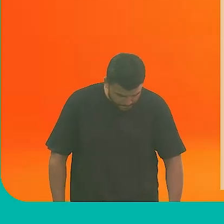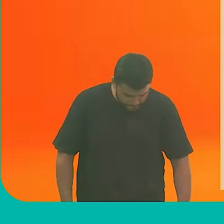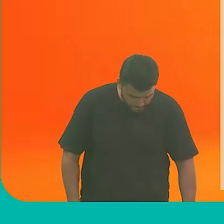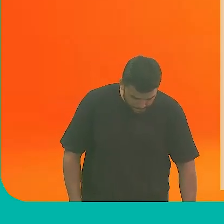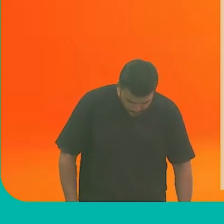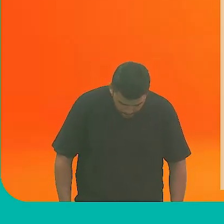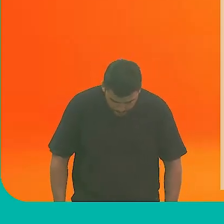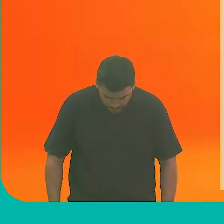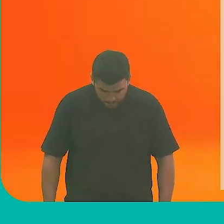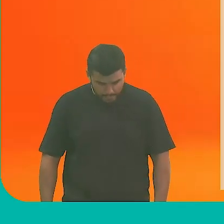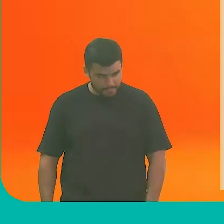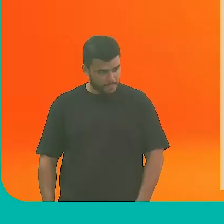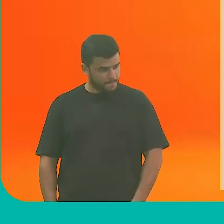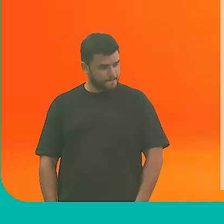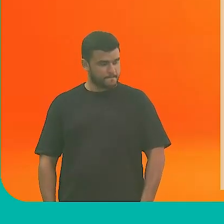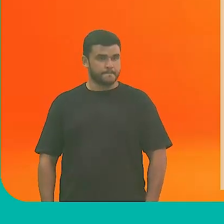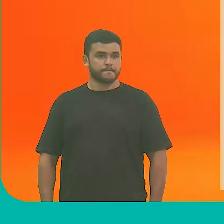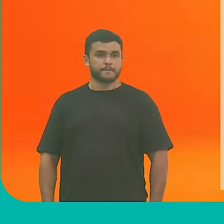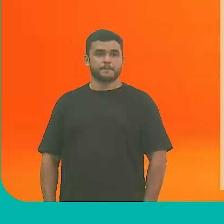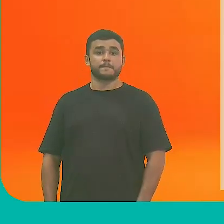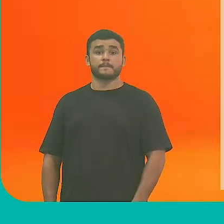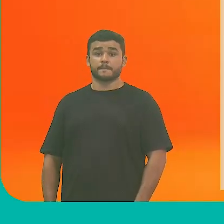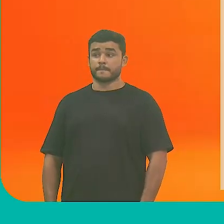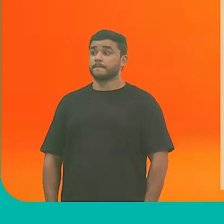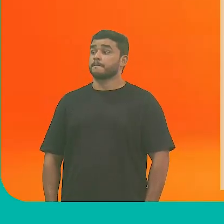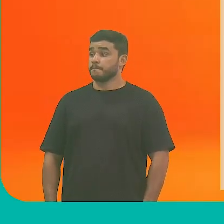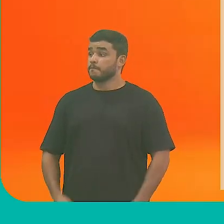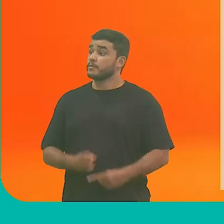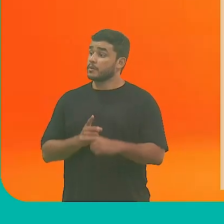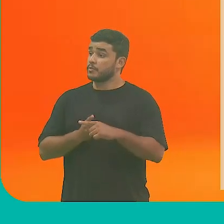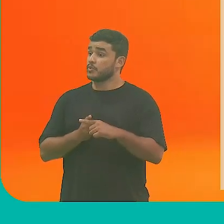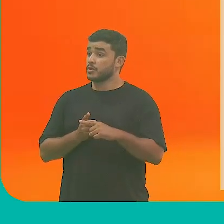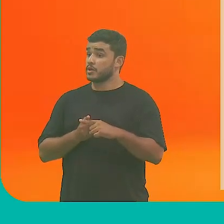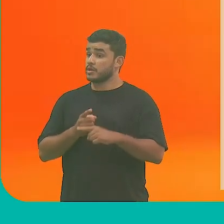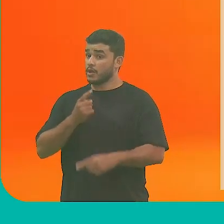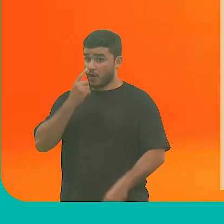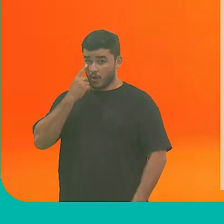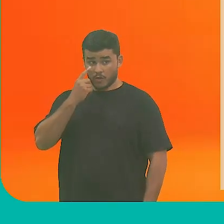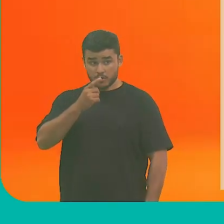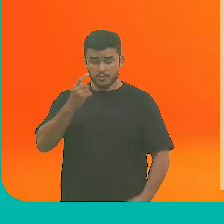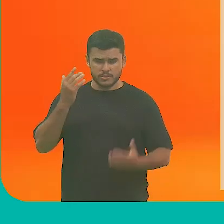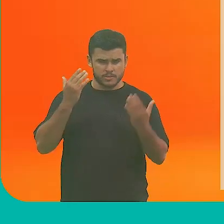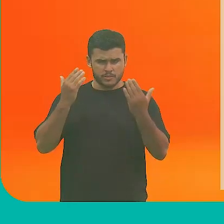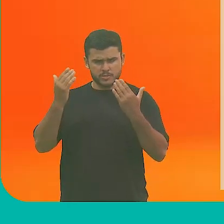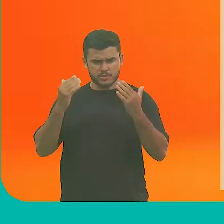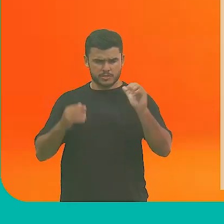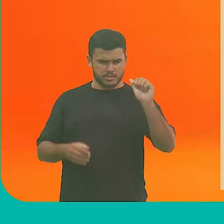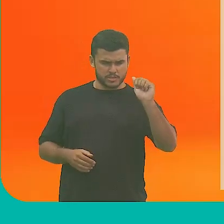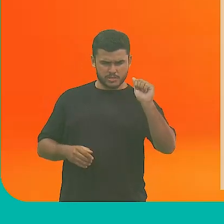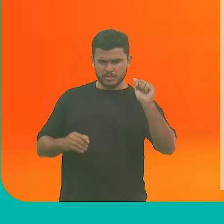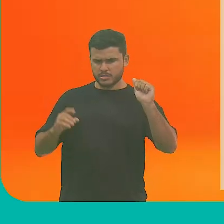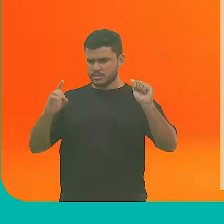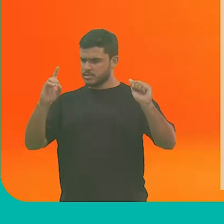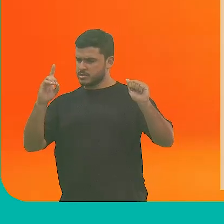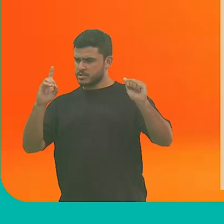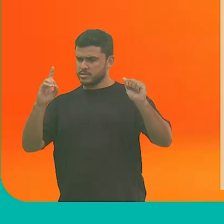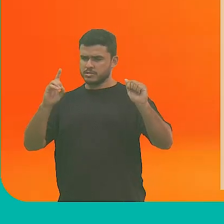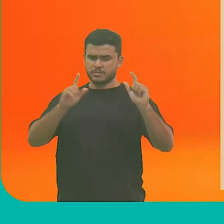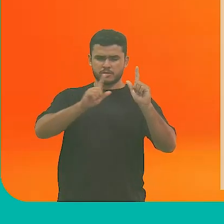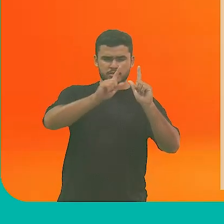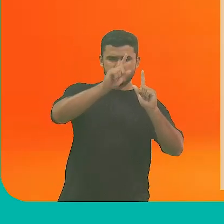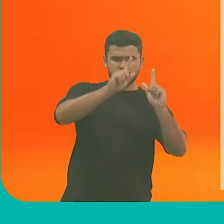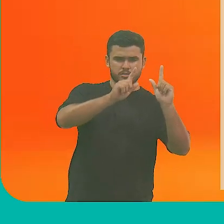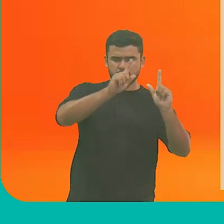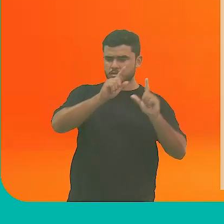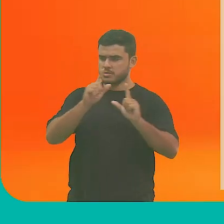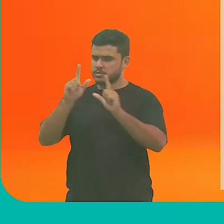ela gasta o quê? 100. Porque teve muita gente que ficou em dúvida entre o item A e o item D. Então